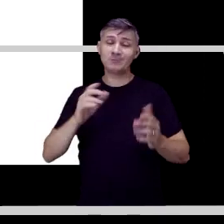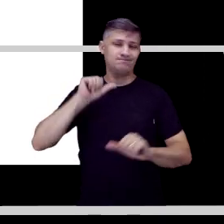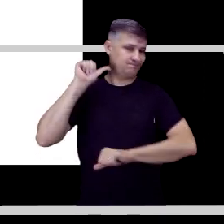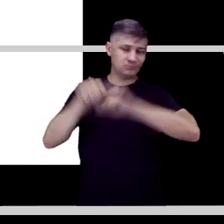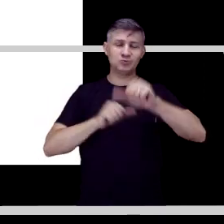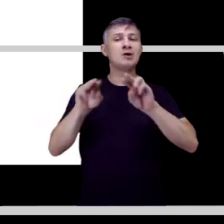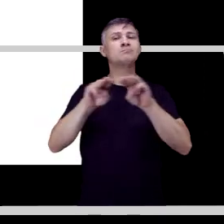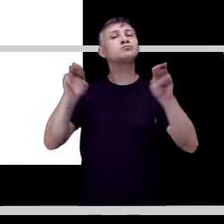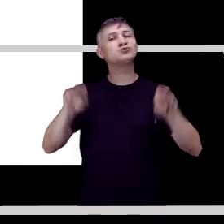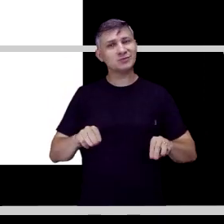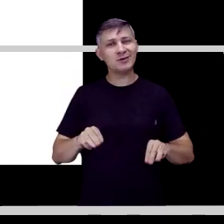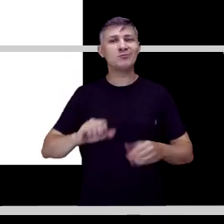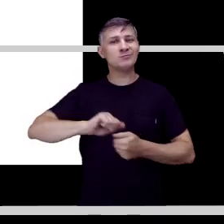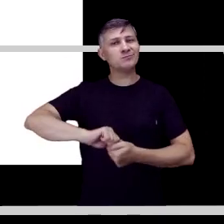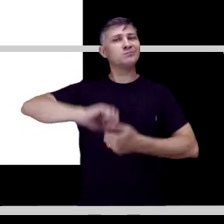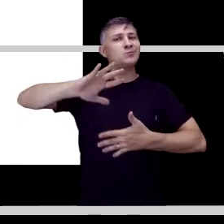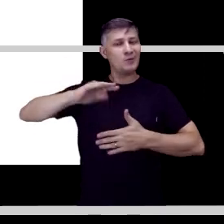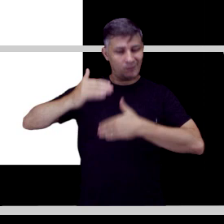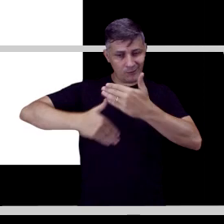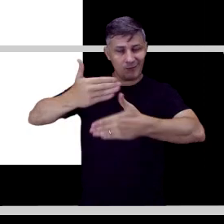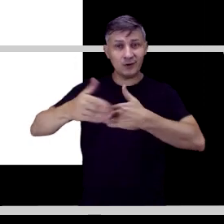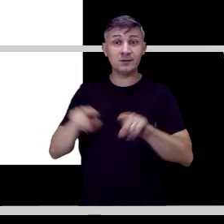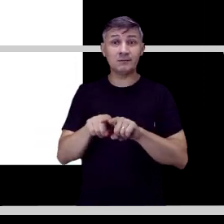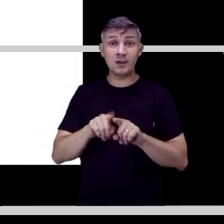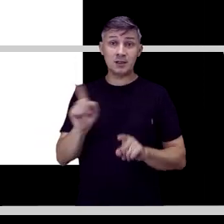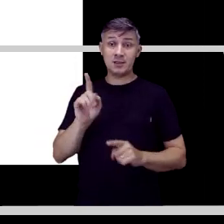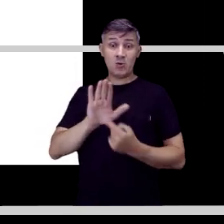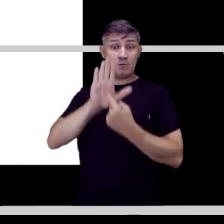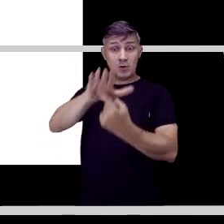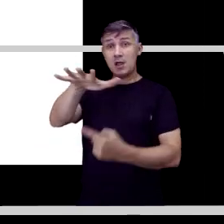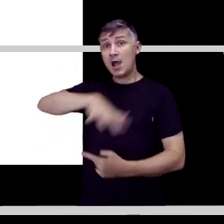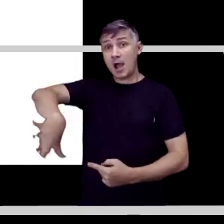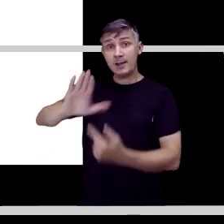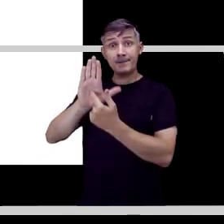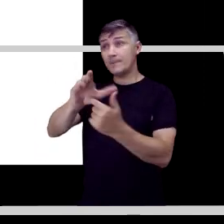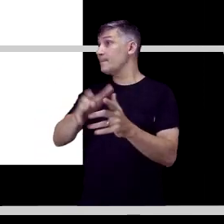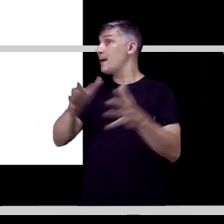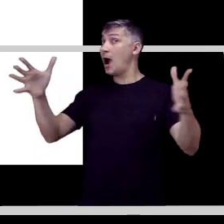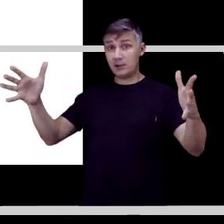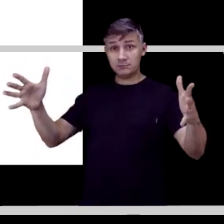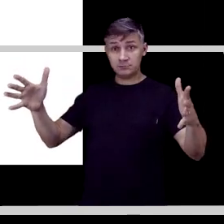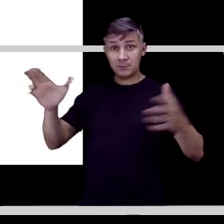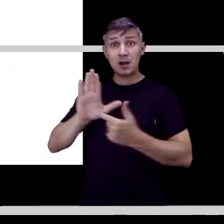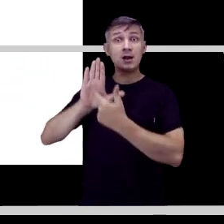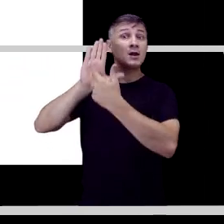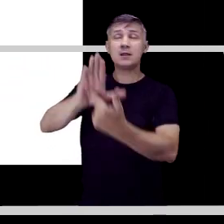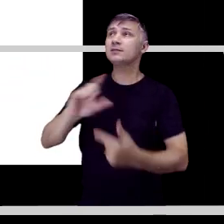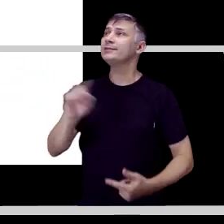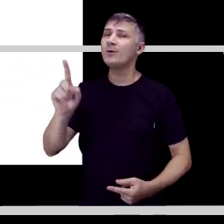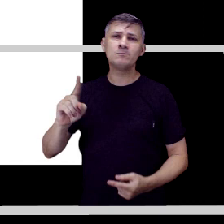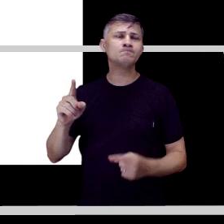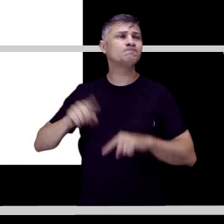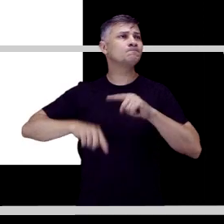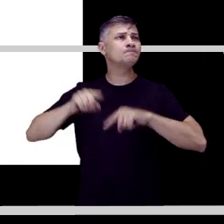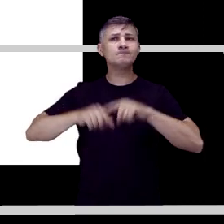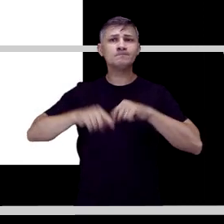grande em não fazer aparecer a grande área expositiva, a maior galeria, a grande galeria, como um